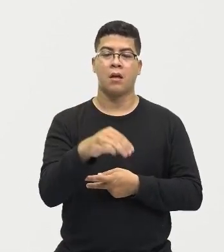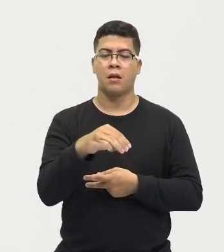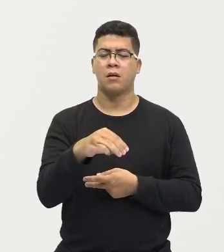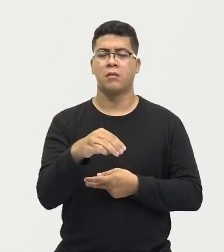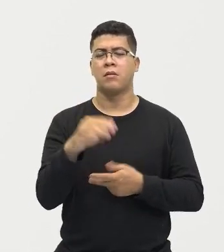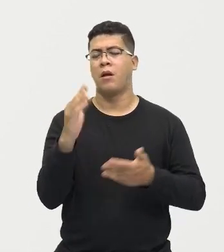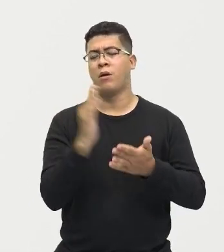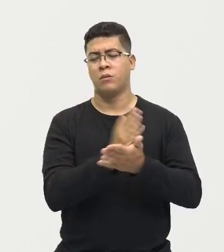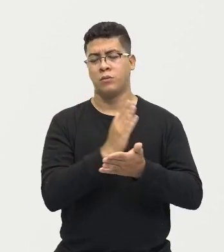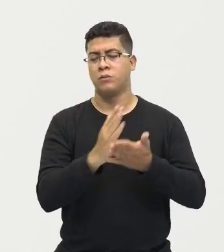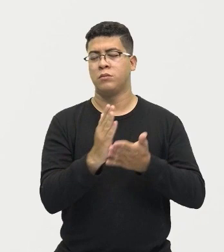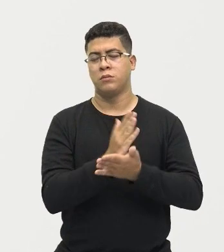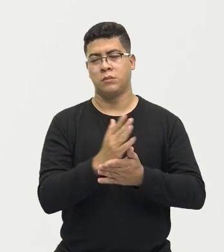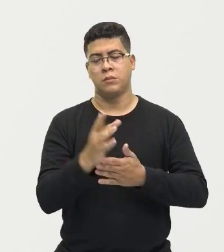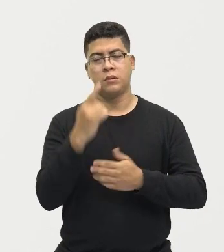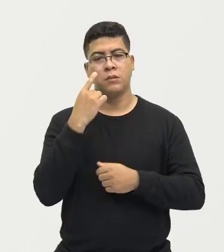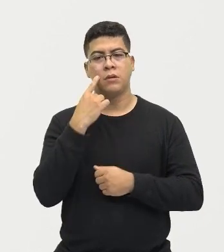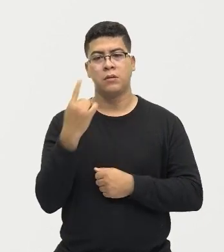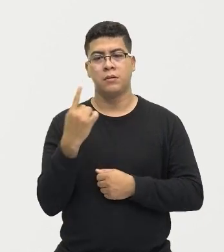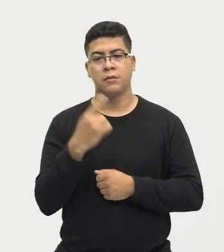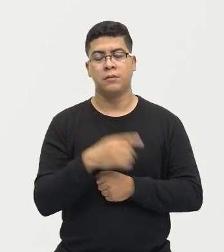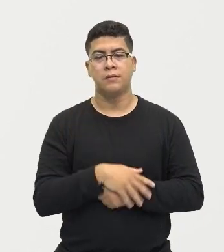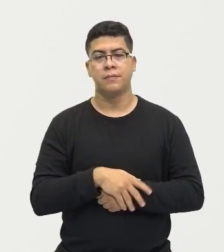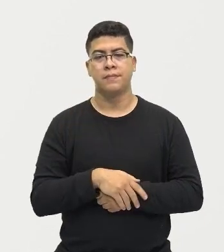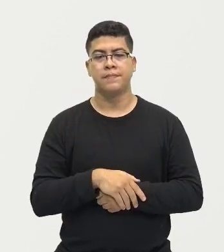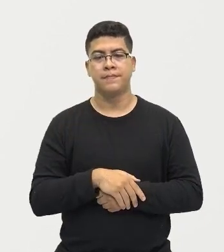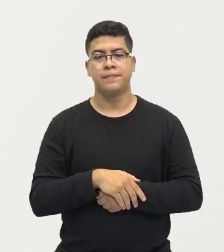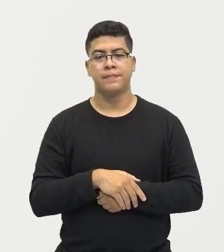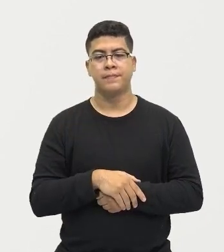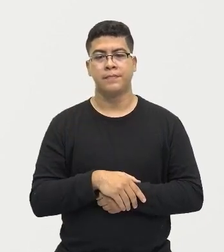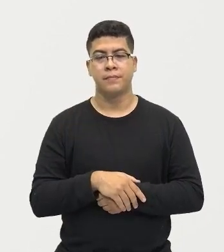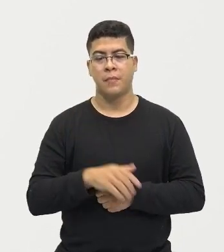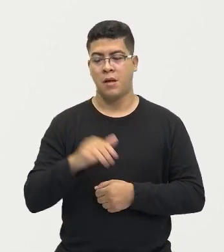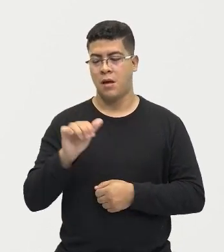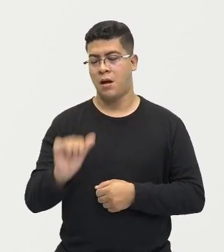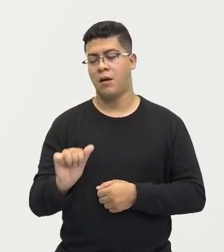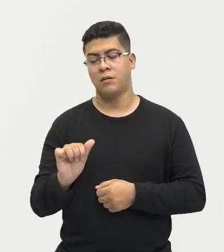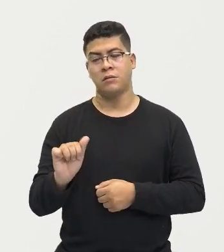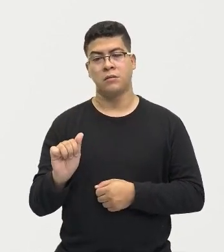só, né? Então, preposição a,